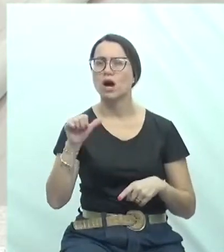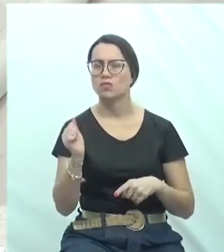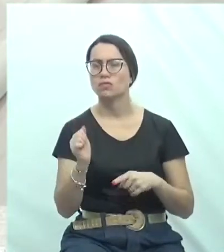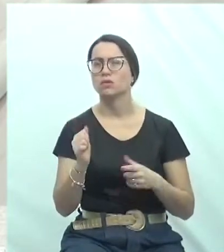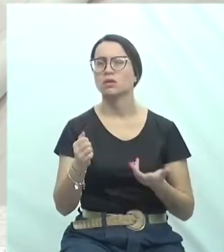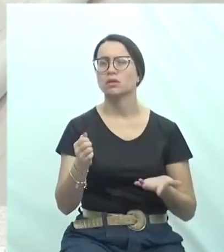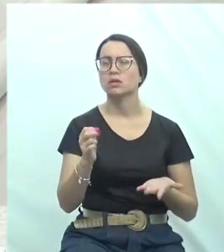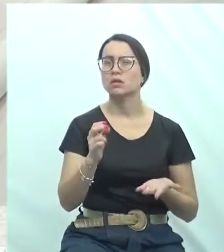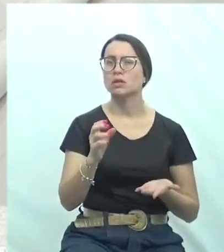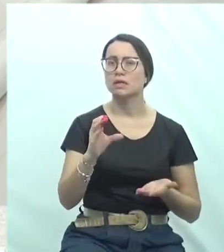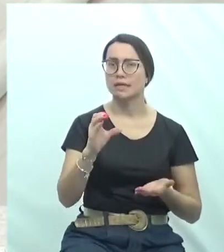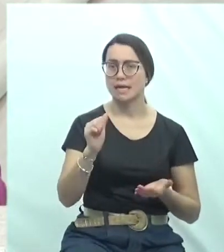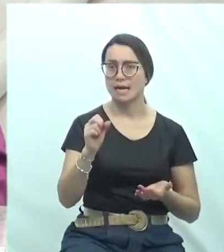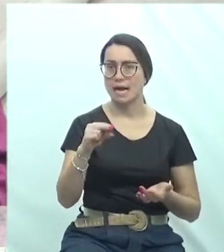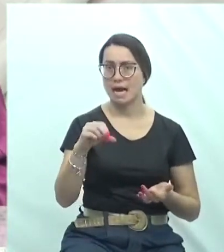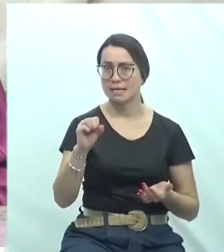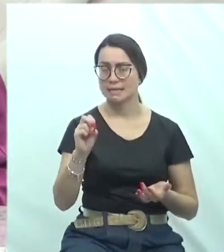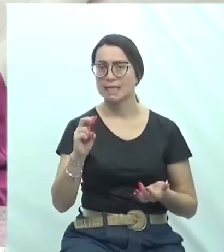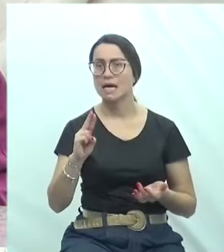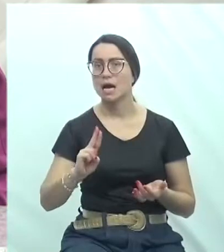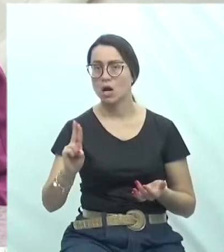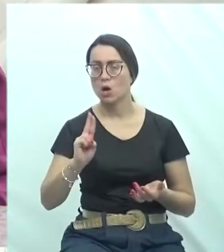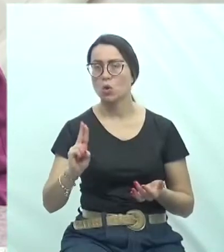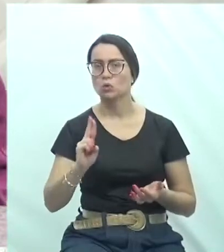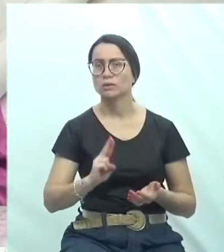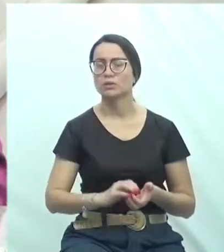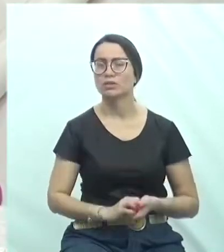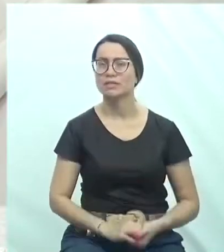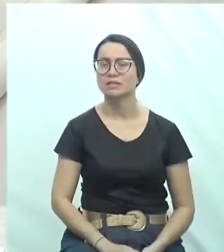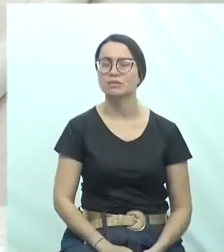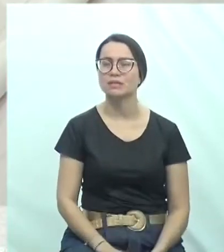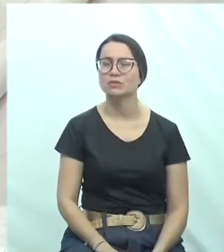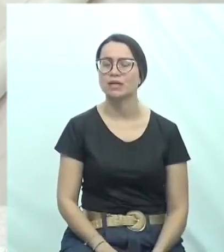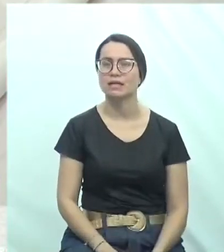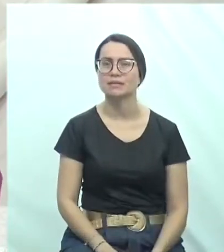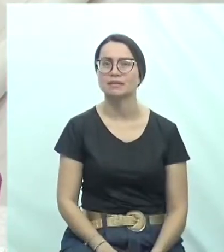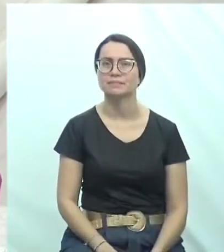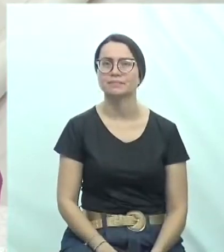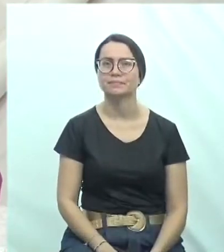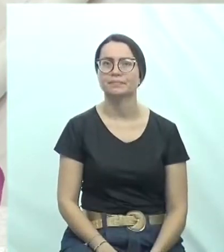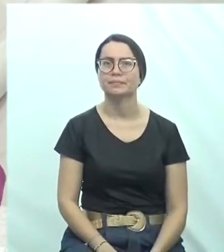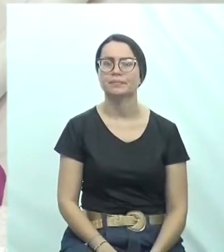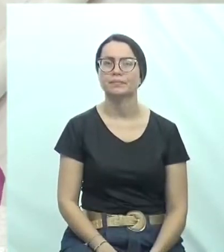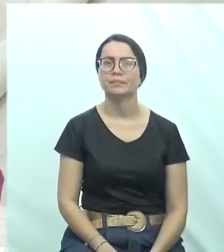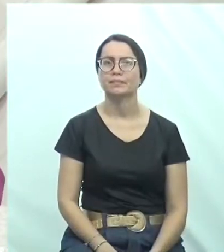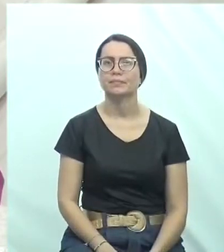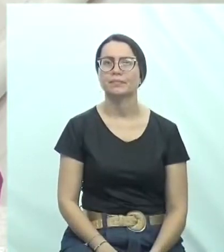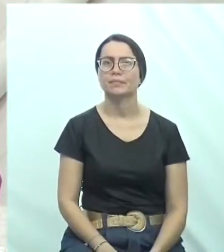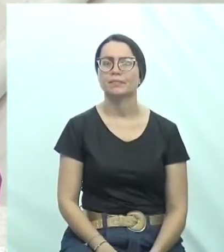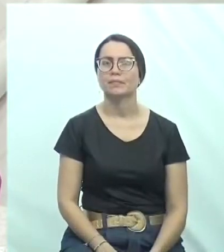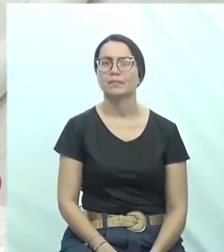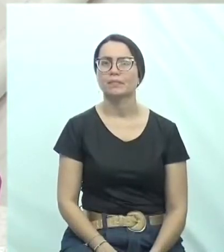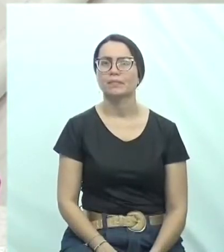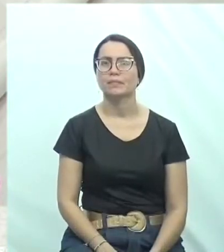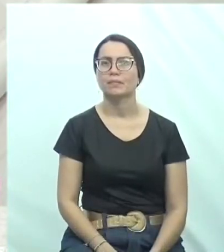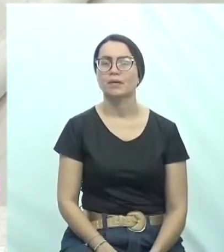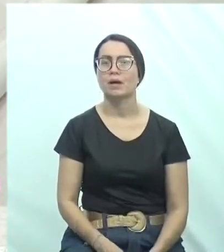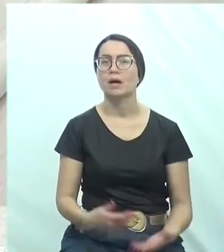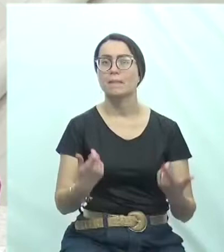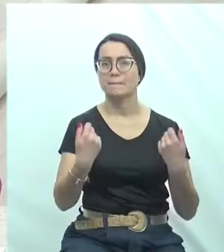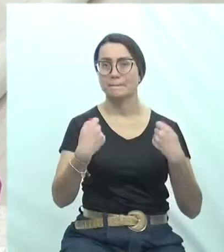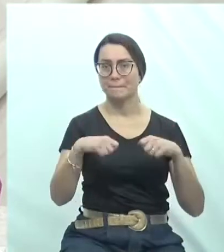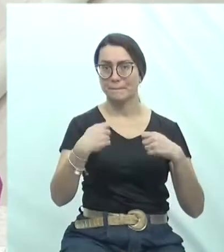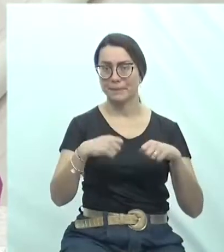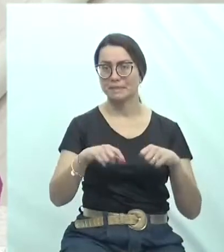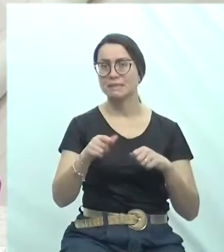utiliza, tá? É como o Vinícius falou, eu não me recordo da NBR, mas a gente é obrigado a ser homologada e seguir as